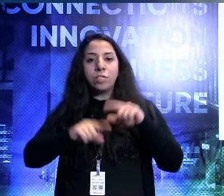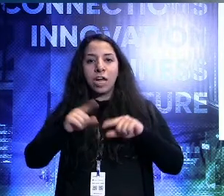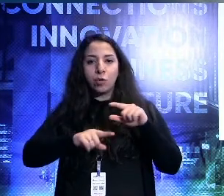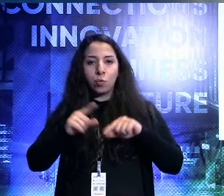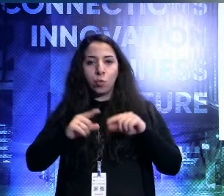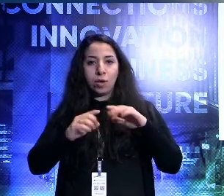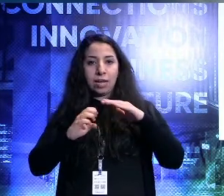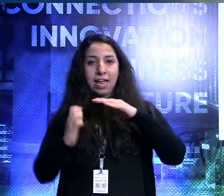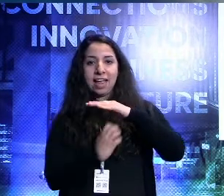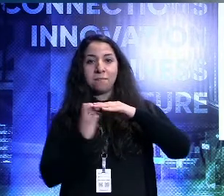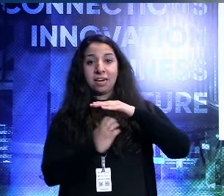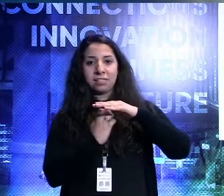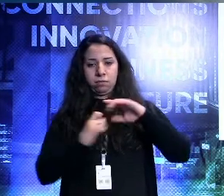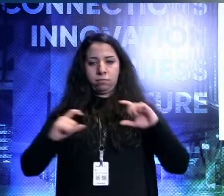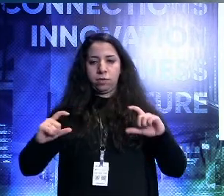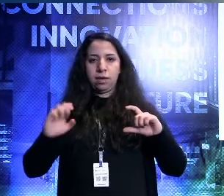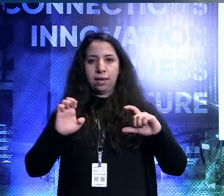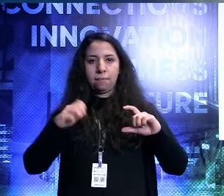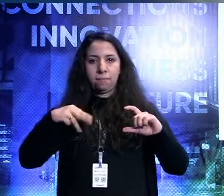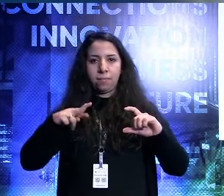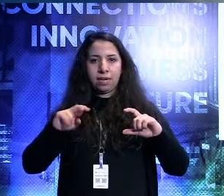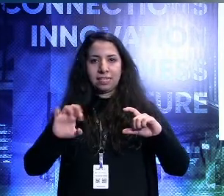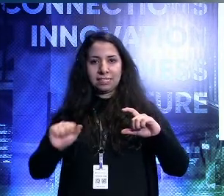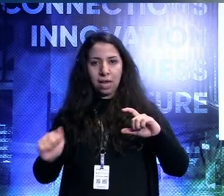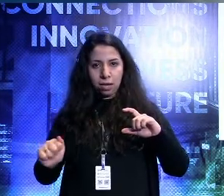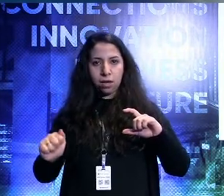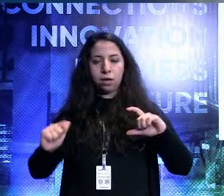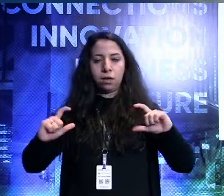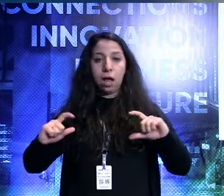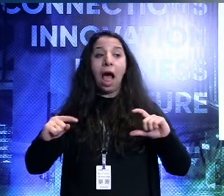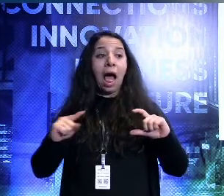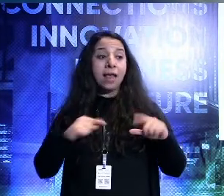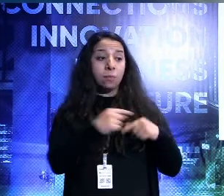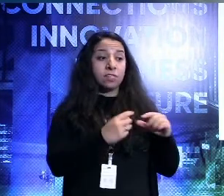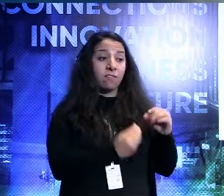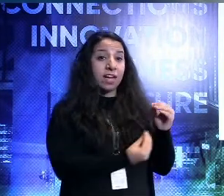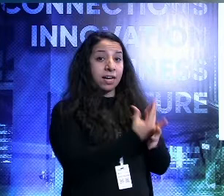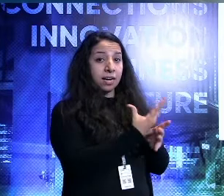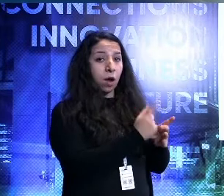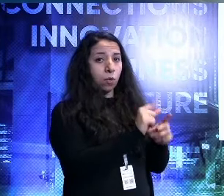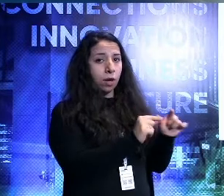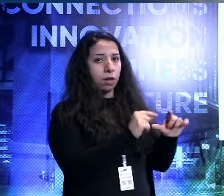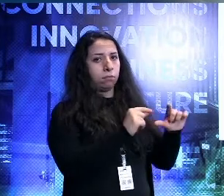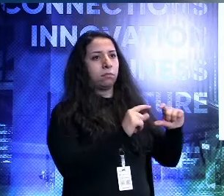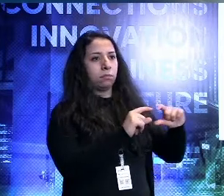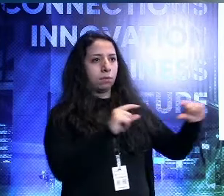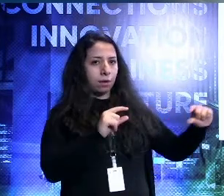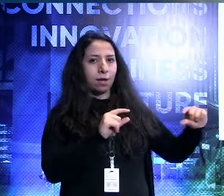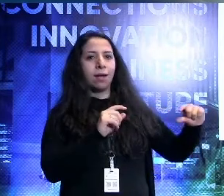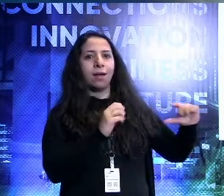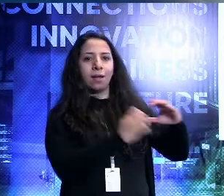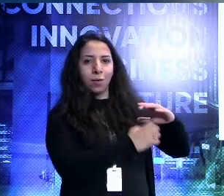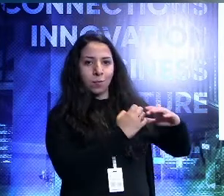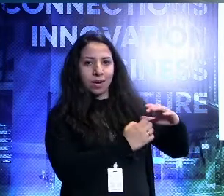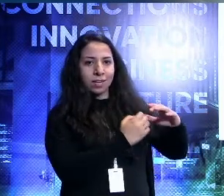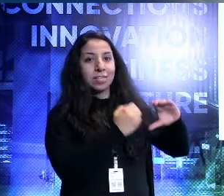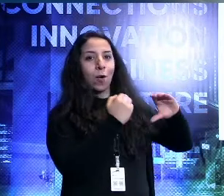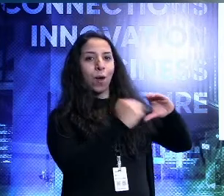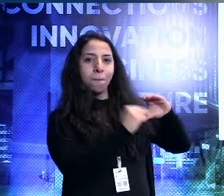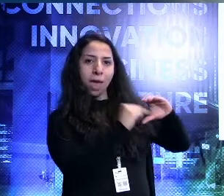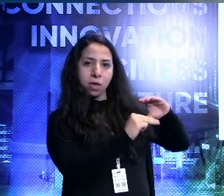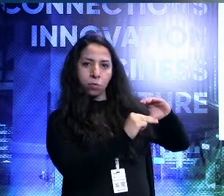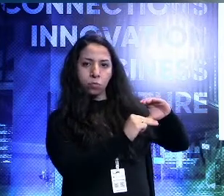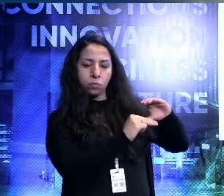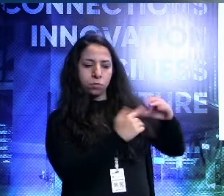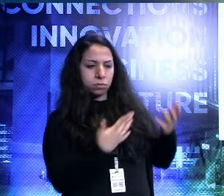por exemplo, que ele cria, teoricamente, ele deveria criar a empresa com e-mail. Cara, você não cria no seu código nenhuma empresa recebendo